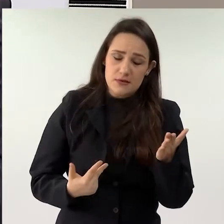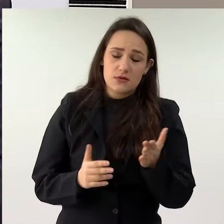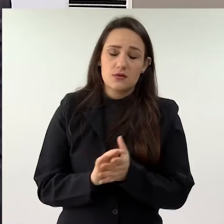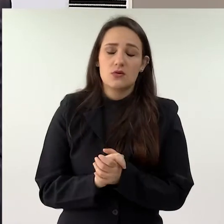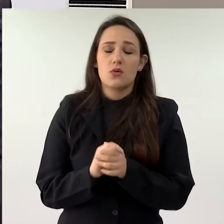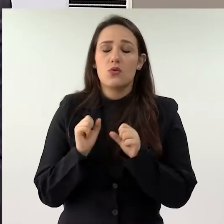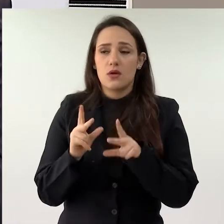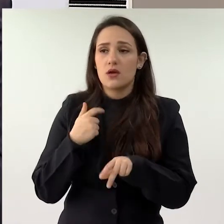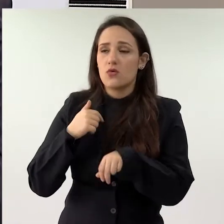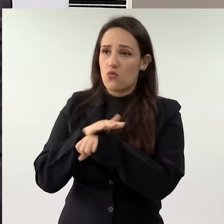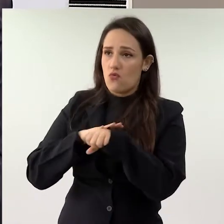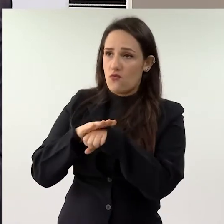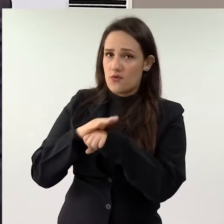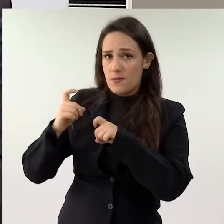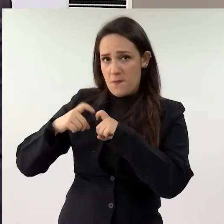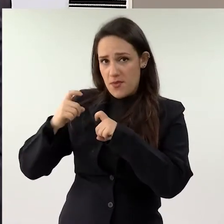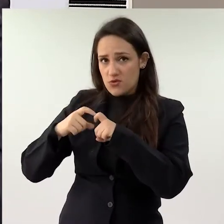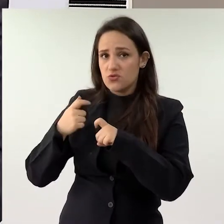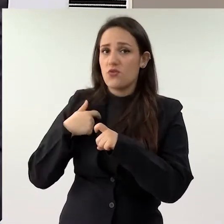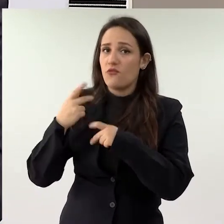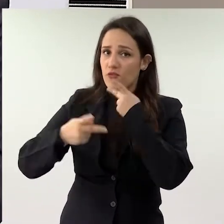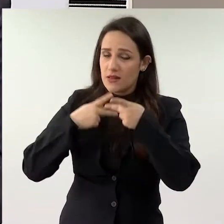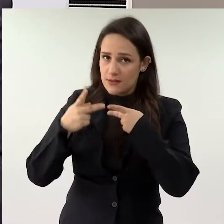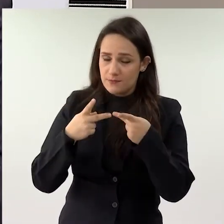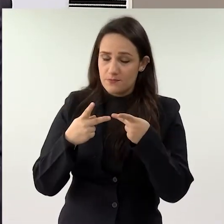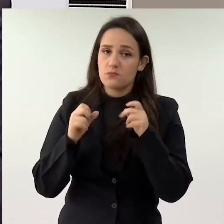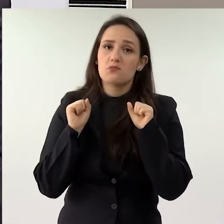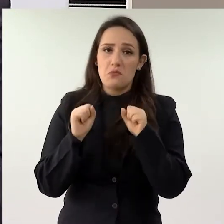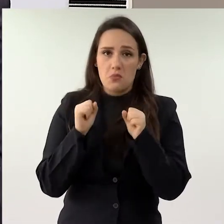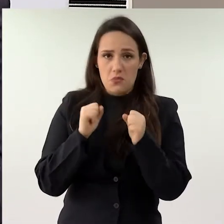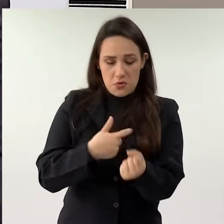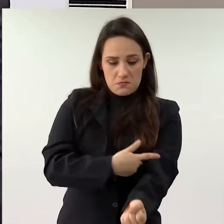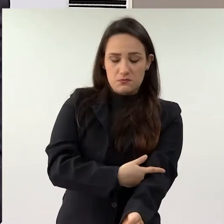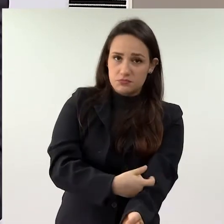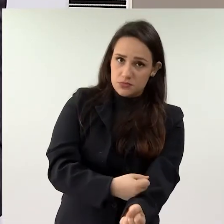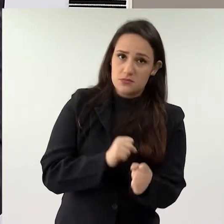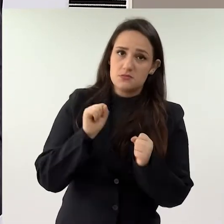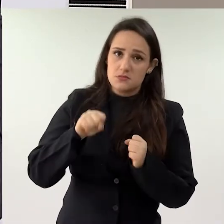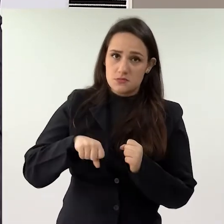minha com os médicos com o enfermeiro tira